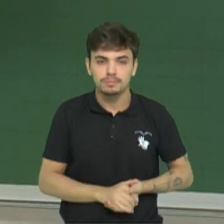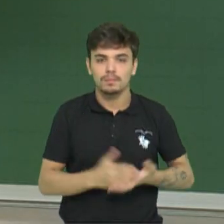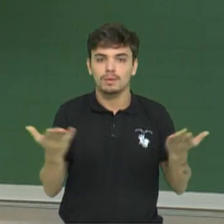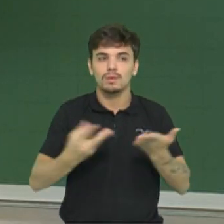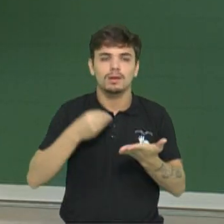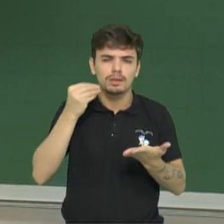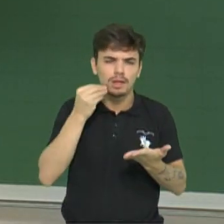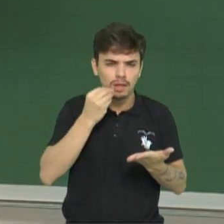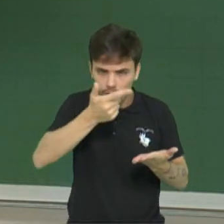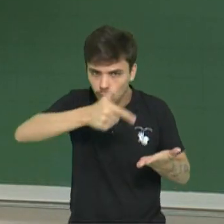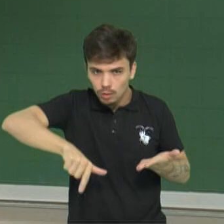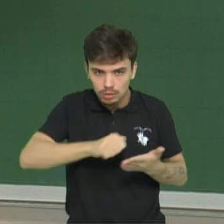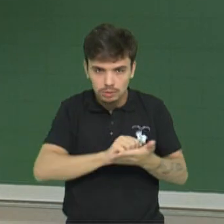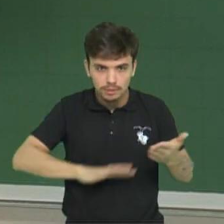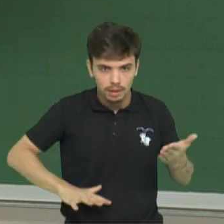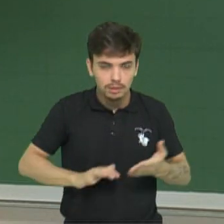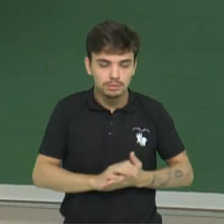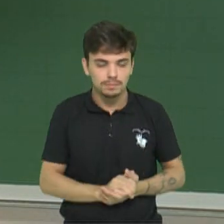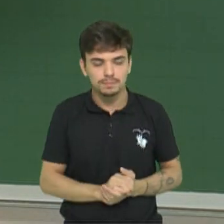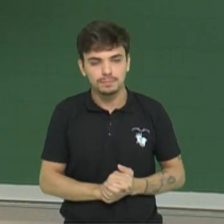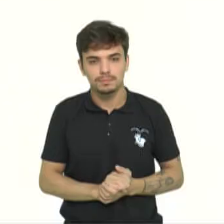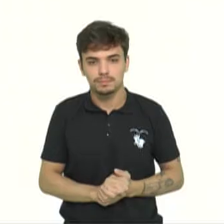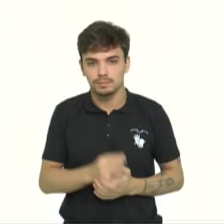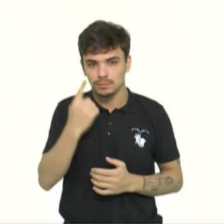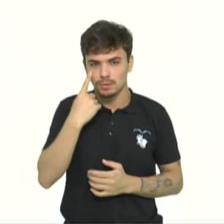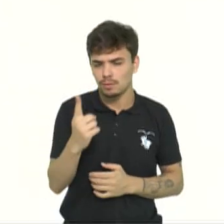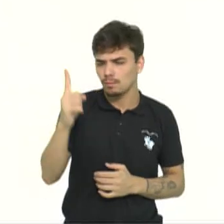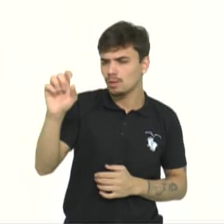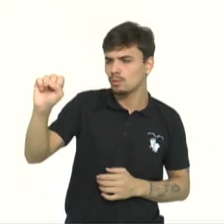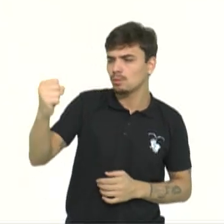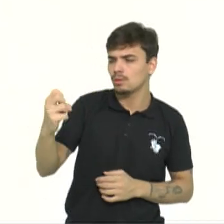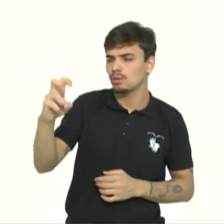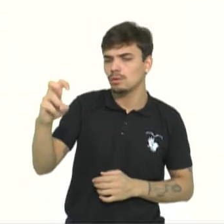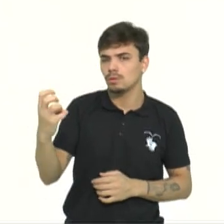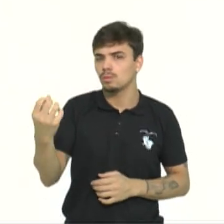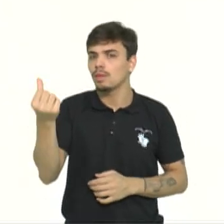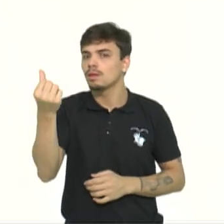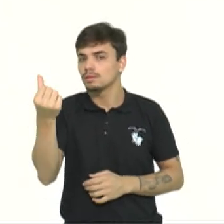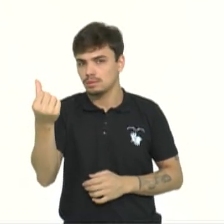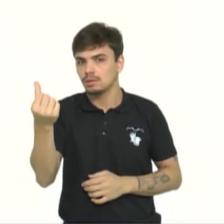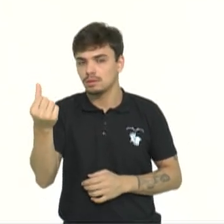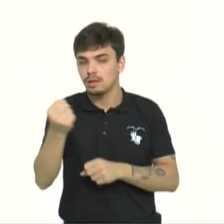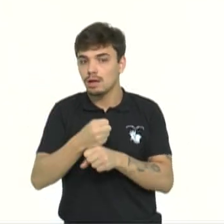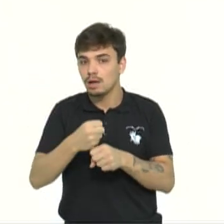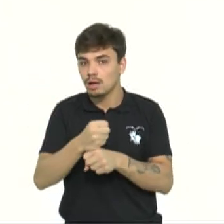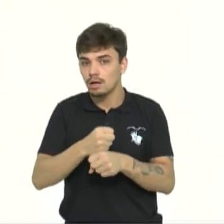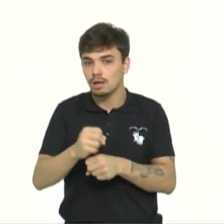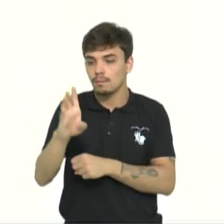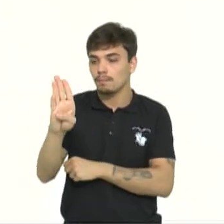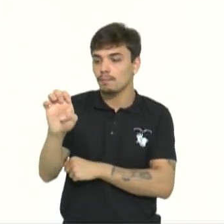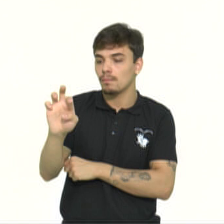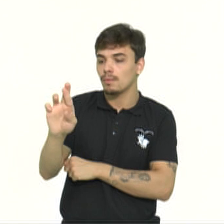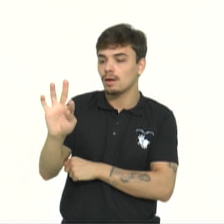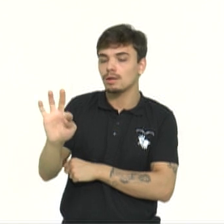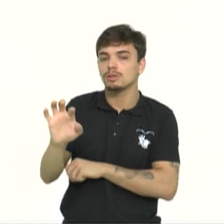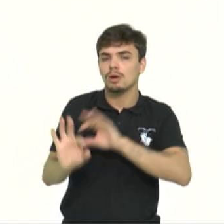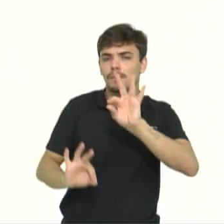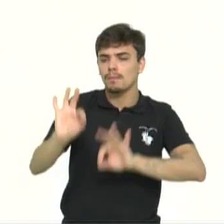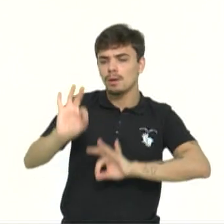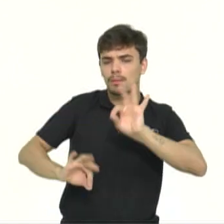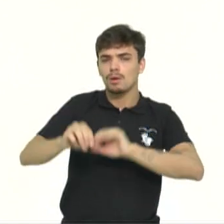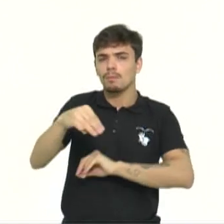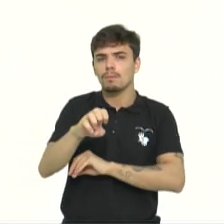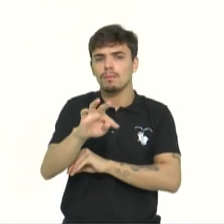Vamos tentar mais uma atividade agora? Em 1856, Berthelot preparou